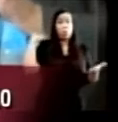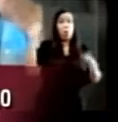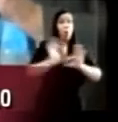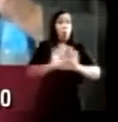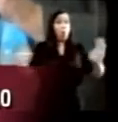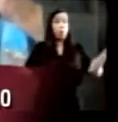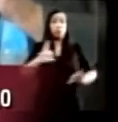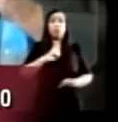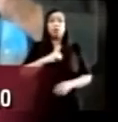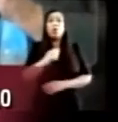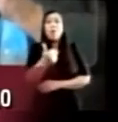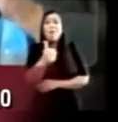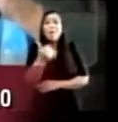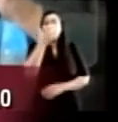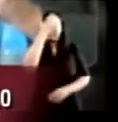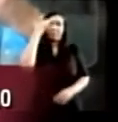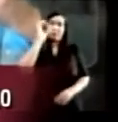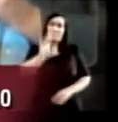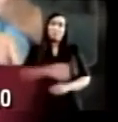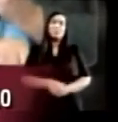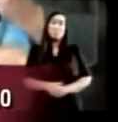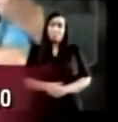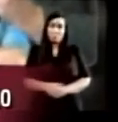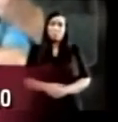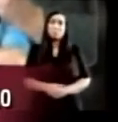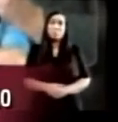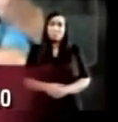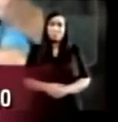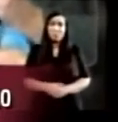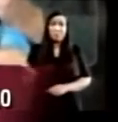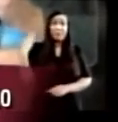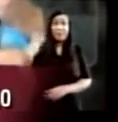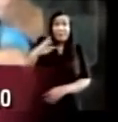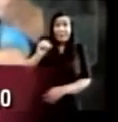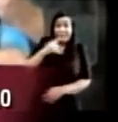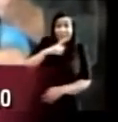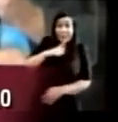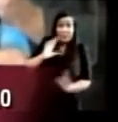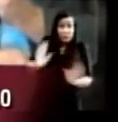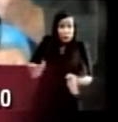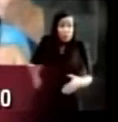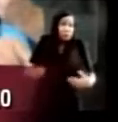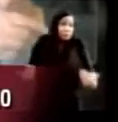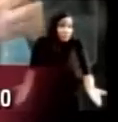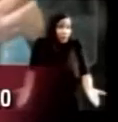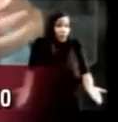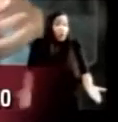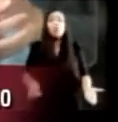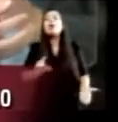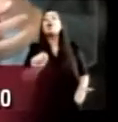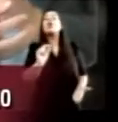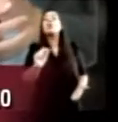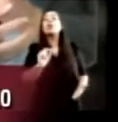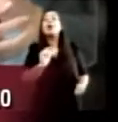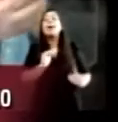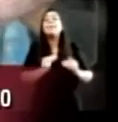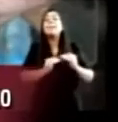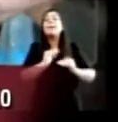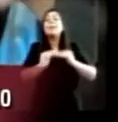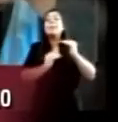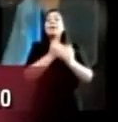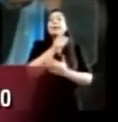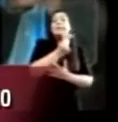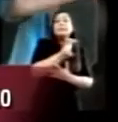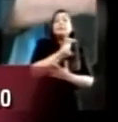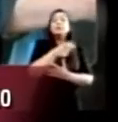ó. 11 casos de quem teve 30. Então, isso é fruto de